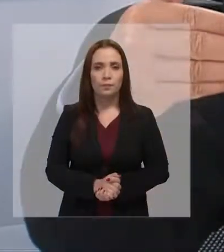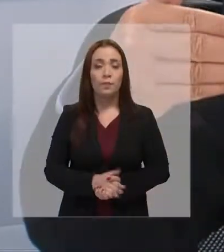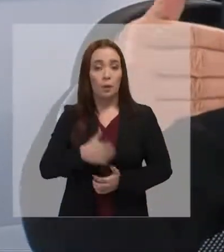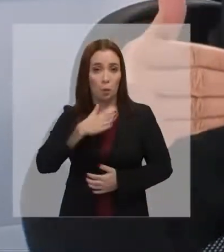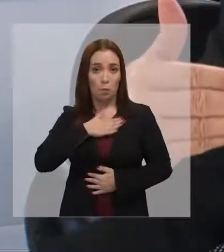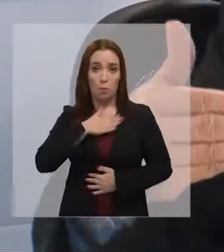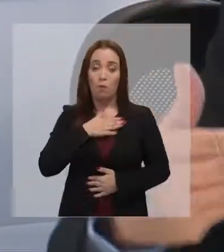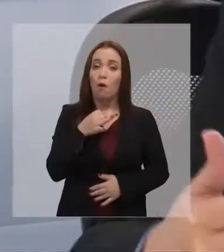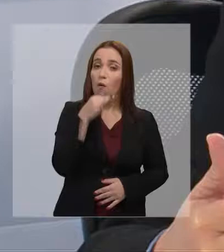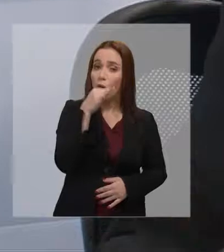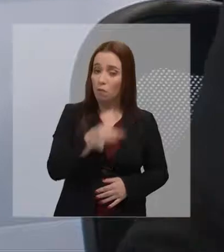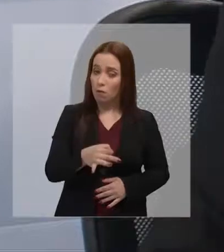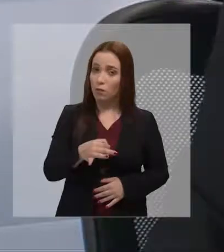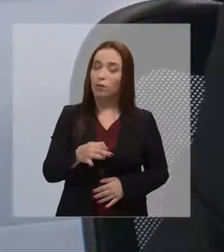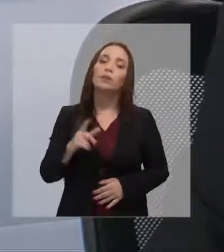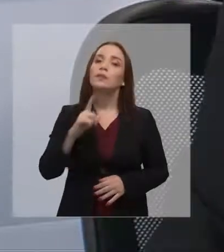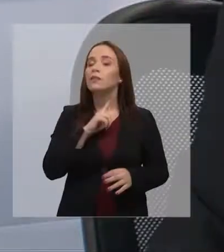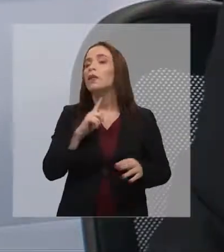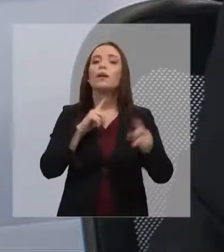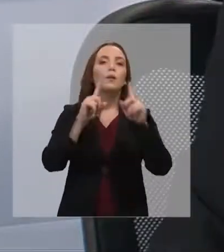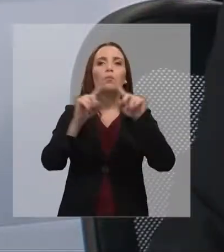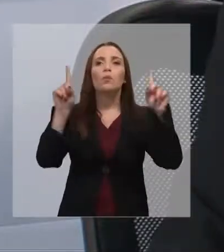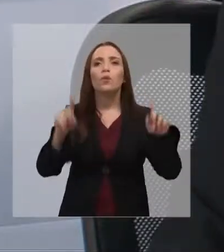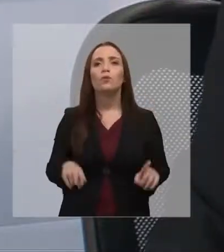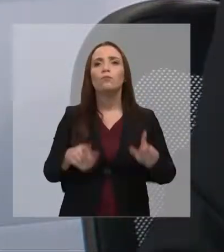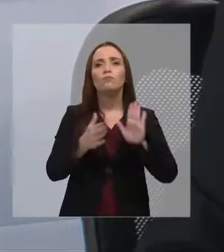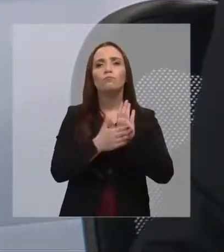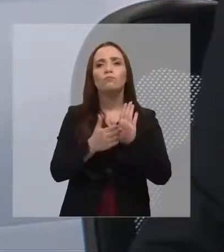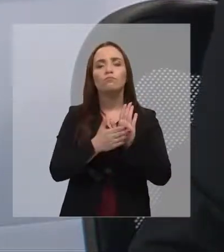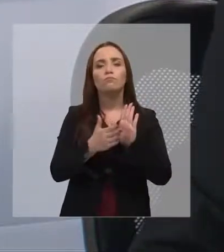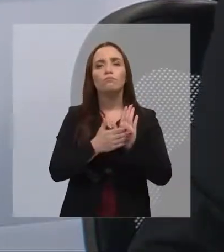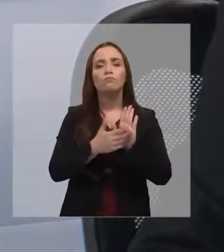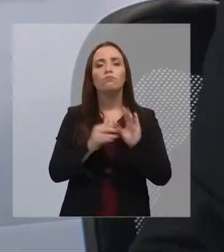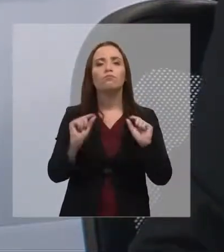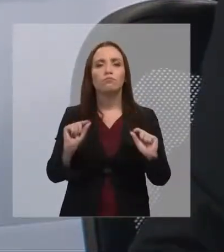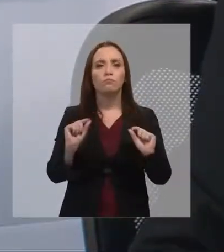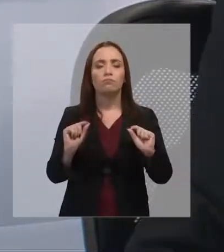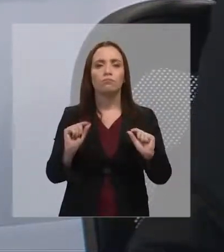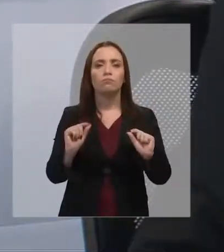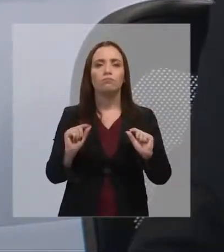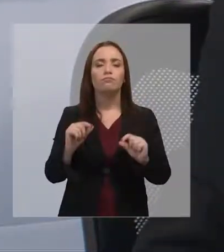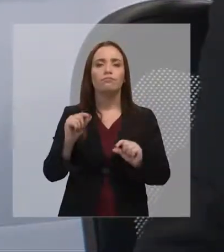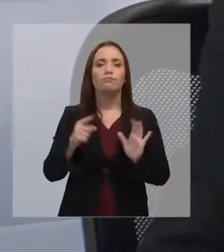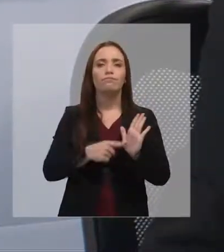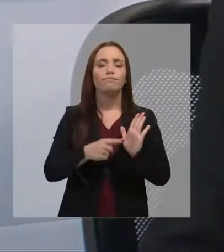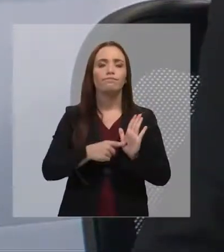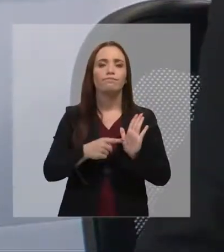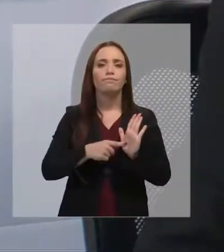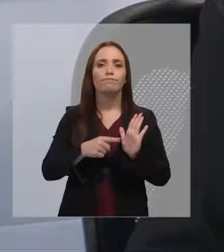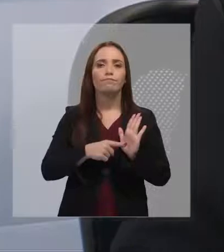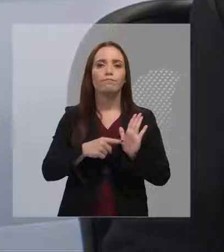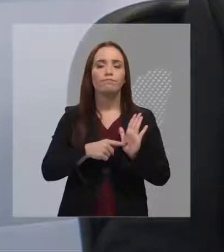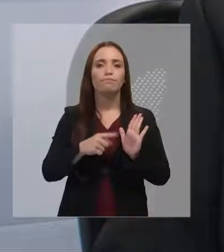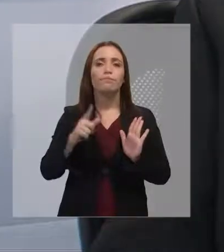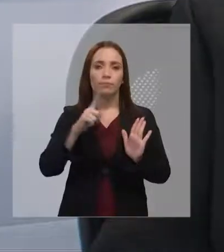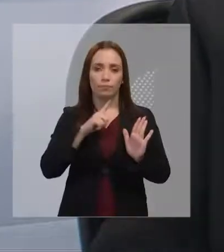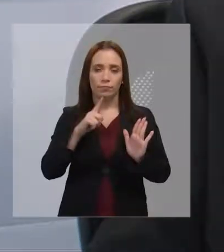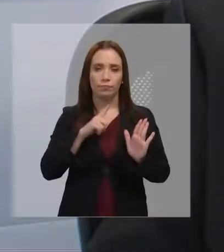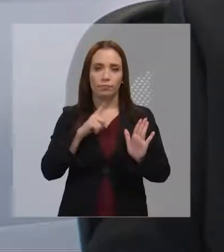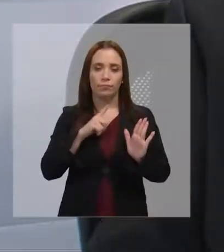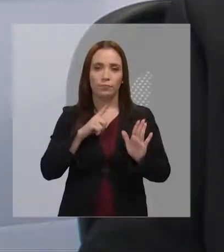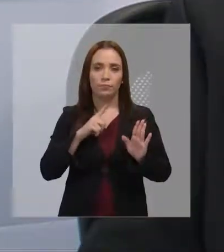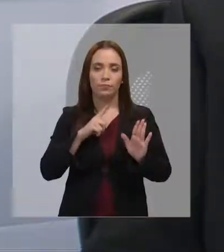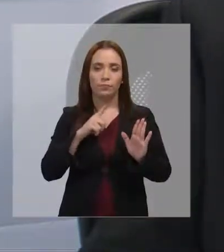Existe, na minha avaliação, um modelo de, em certo aspecto, de militarização do primeiro e segundo